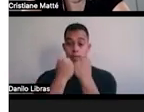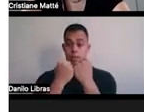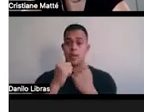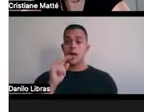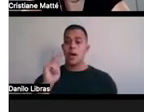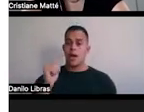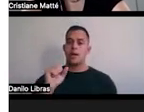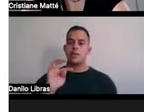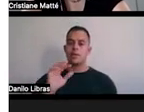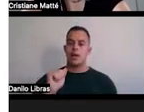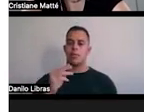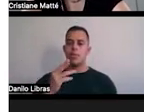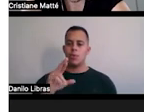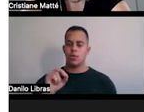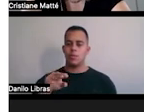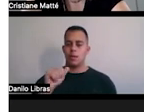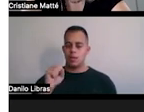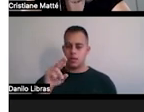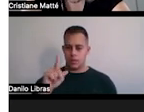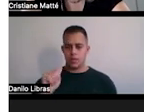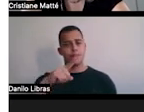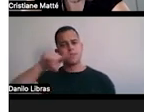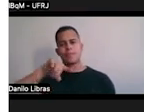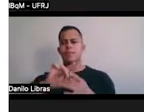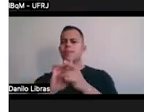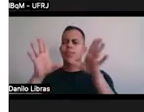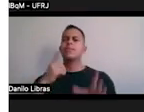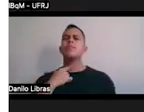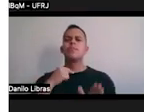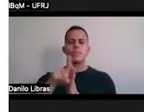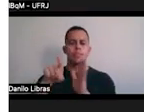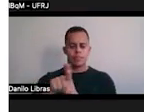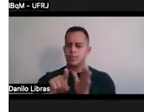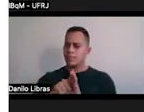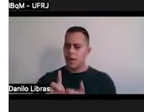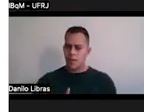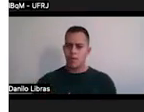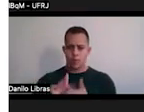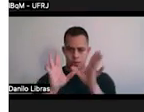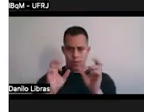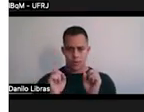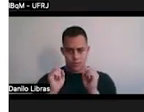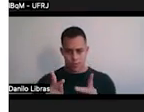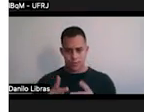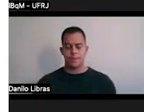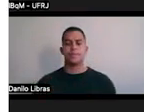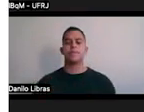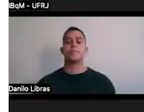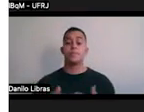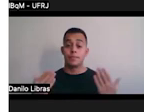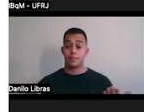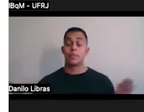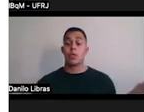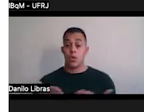para fazer questionamentos durante a nossa aula, o nosso seminário, depois, fiquem realmente bem à vontade, tá bem? Então, hoje